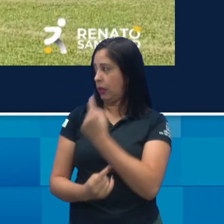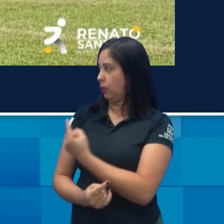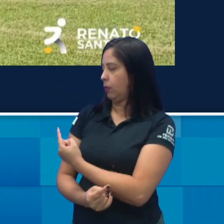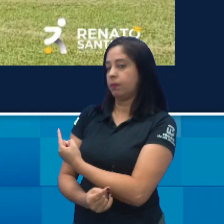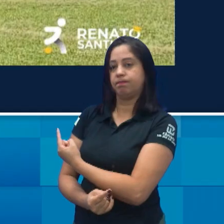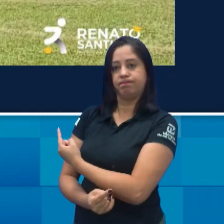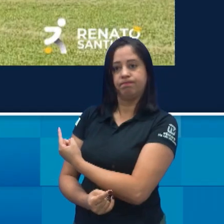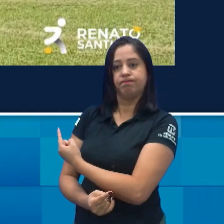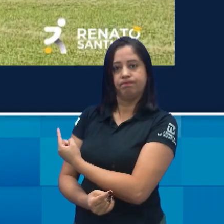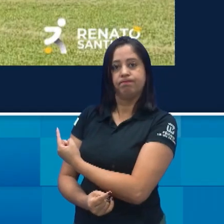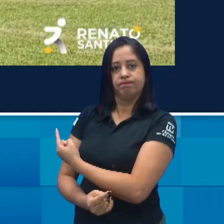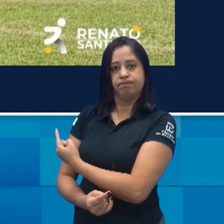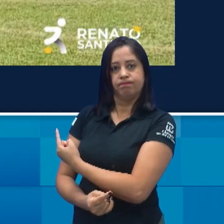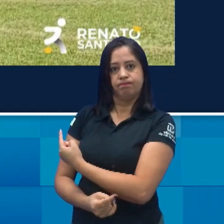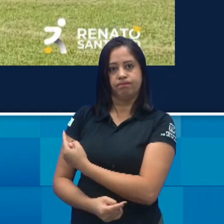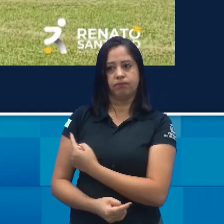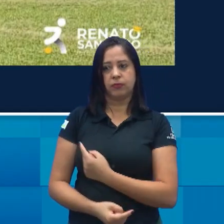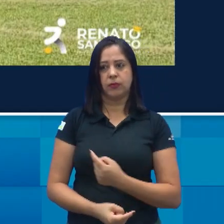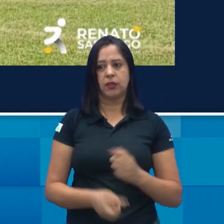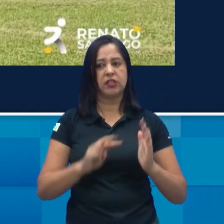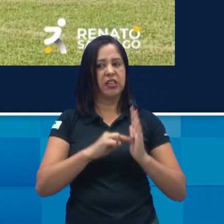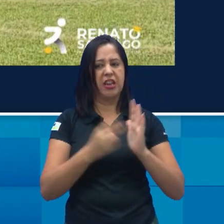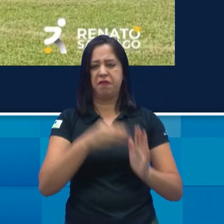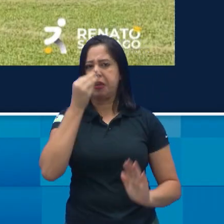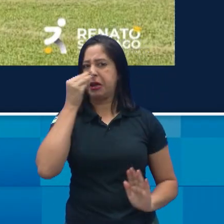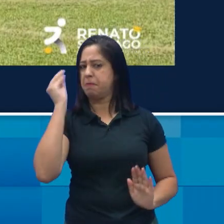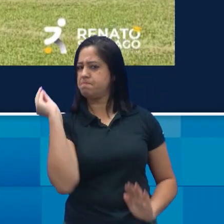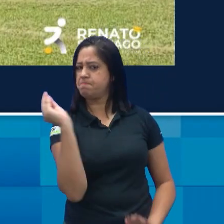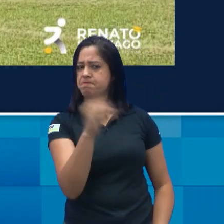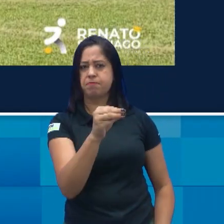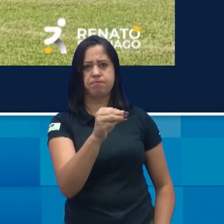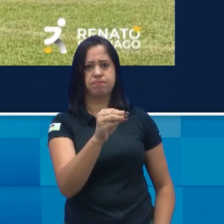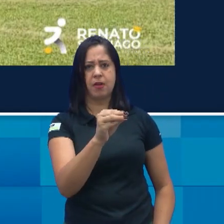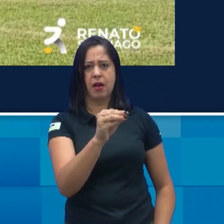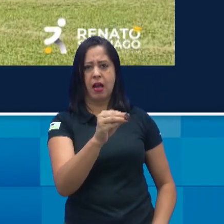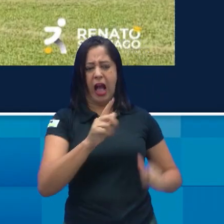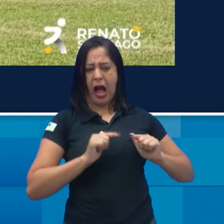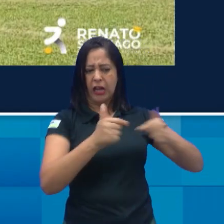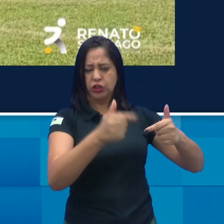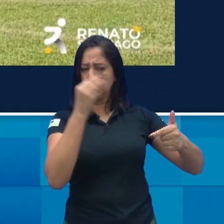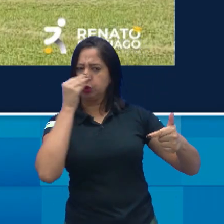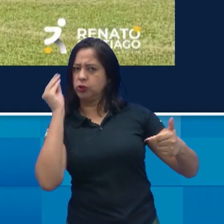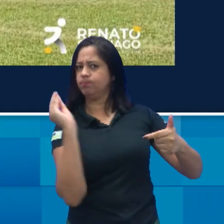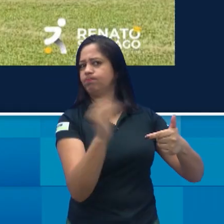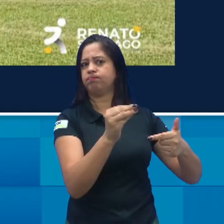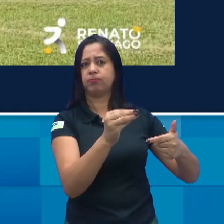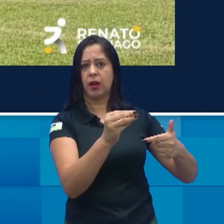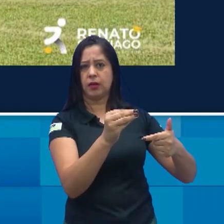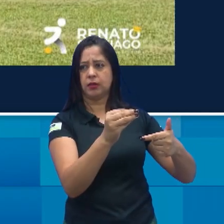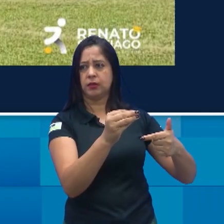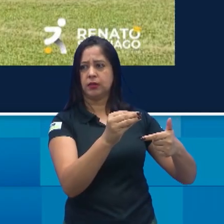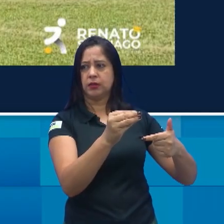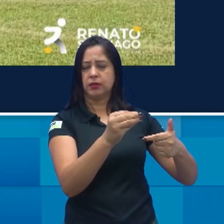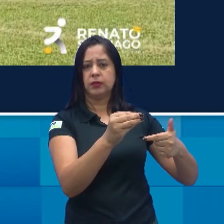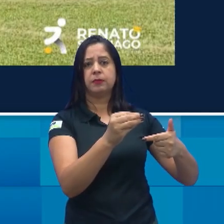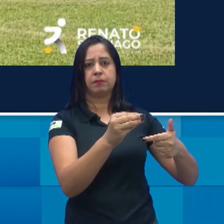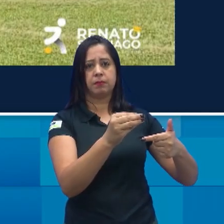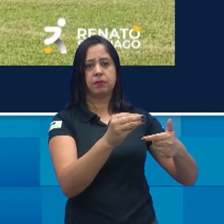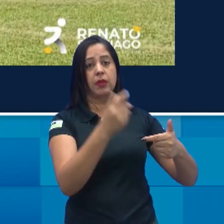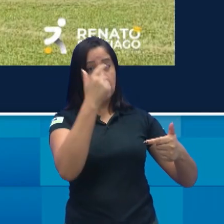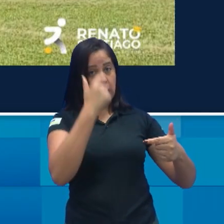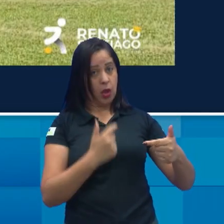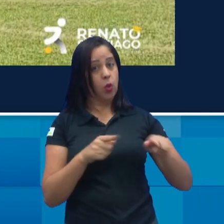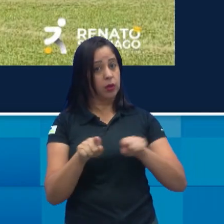essa moção de repúdio sobre o acontecimento do final de semana e também estou